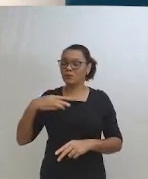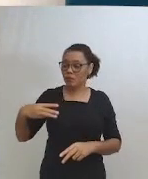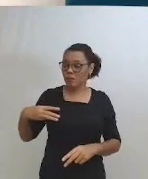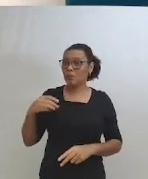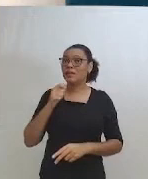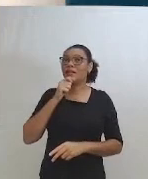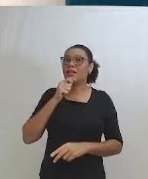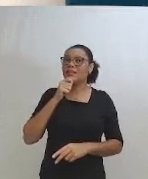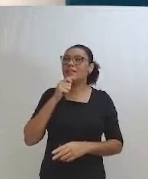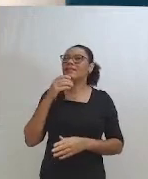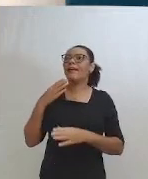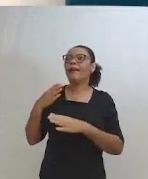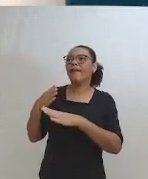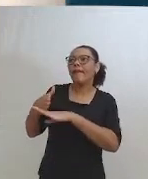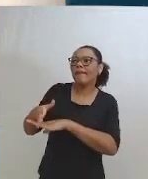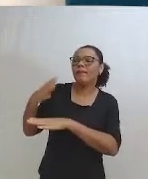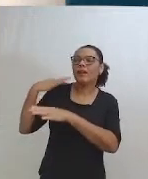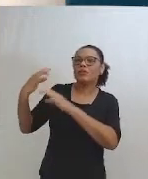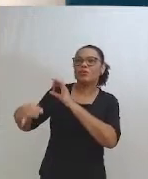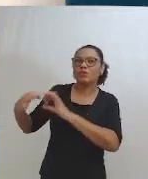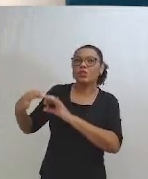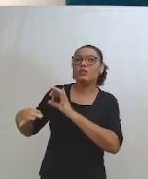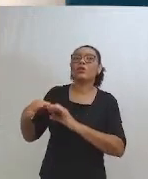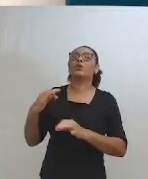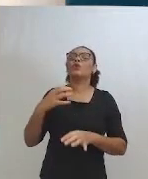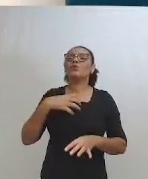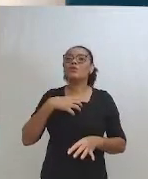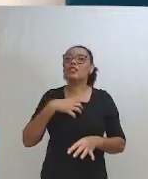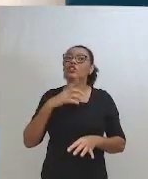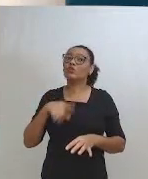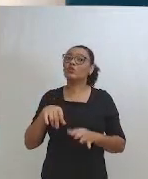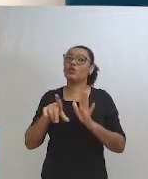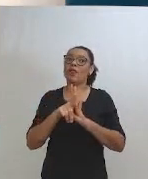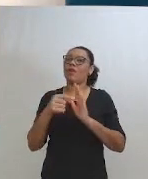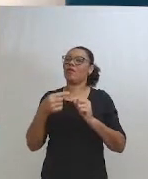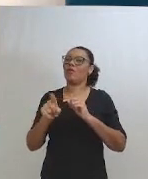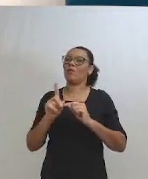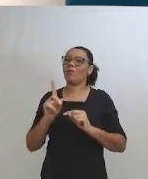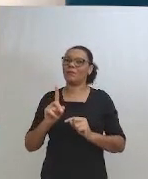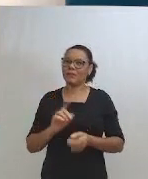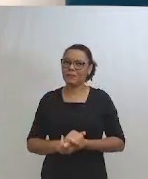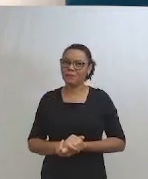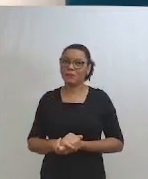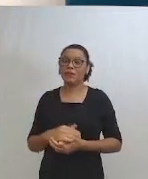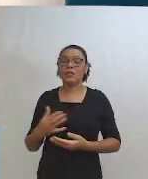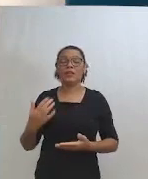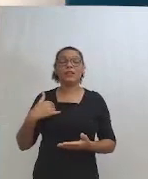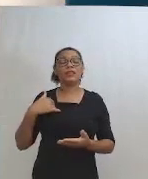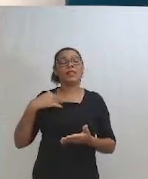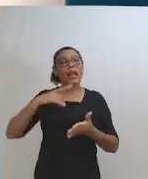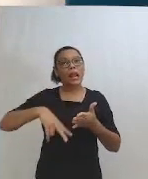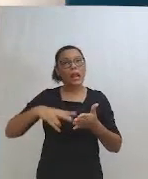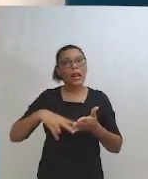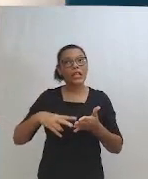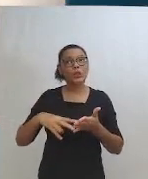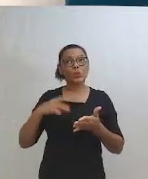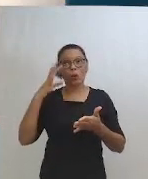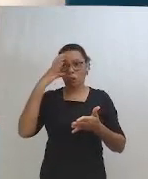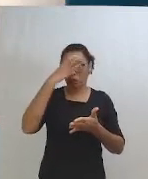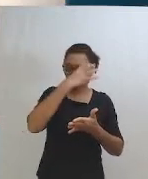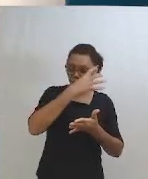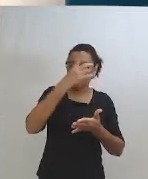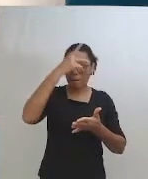é no sentido de sua ilegalidade. Da leitura desatenta do julgado, poder-se-ia chegar à conclusão de que o